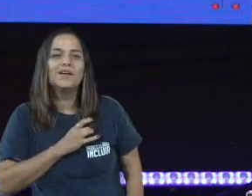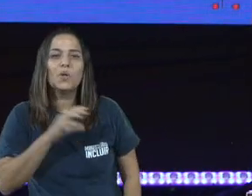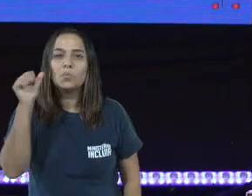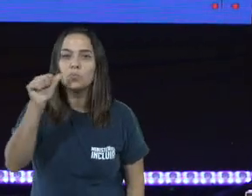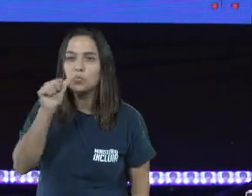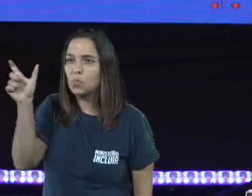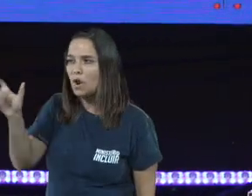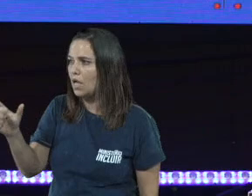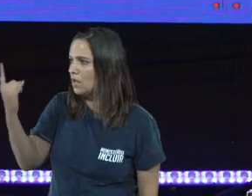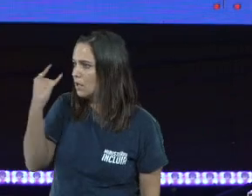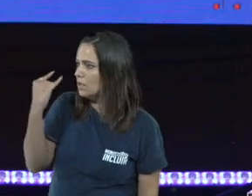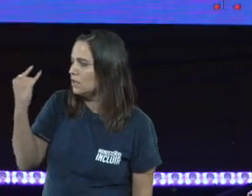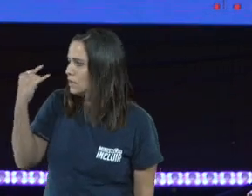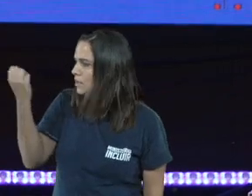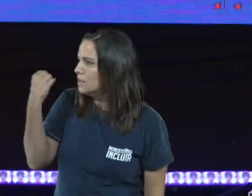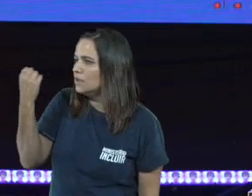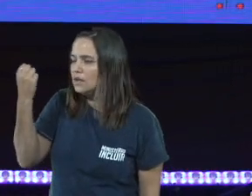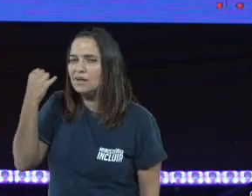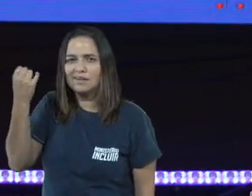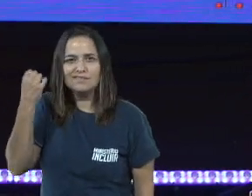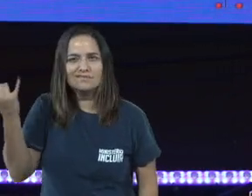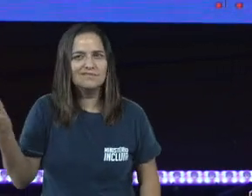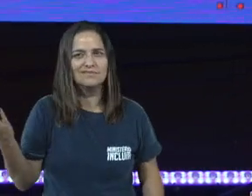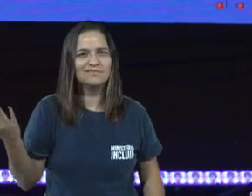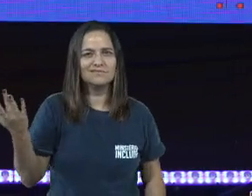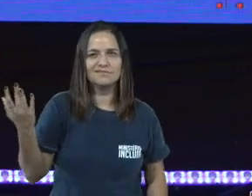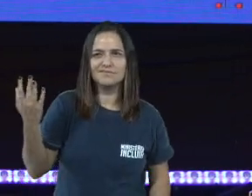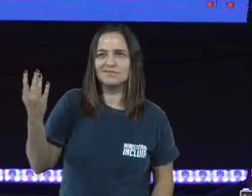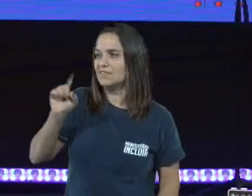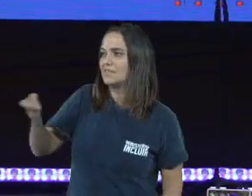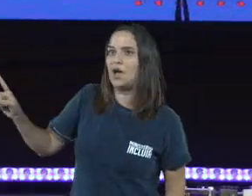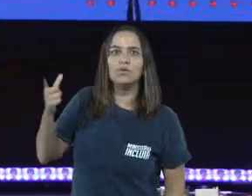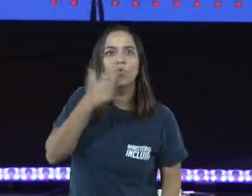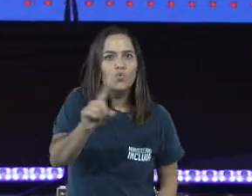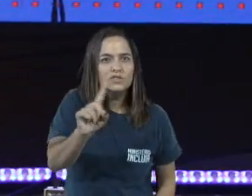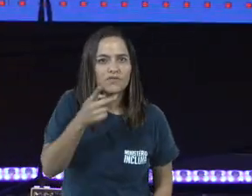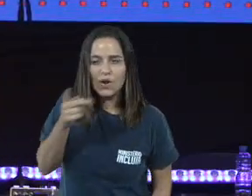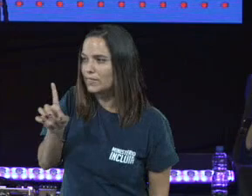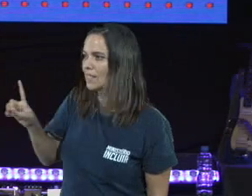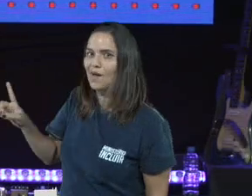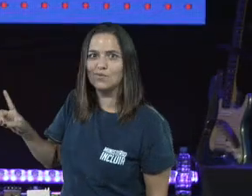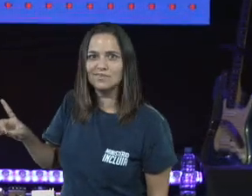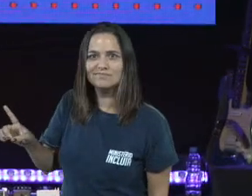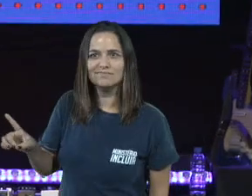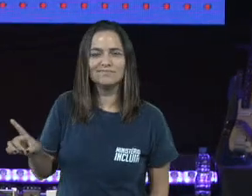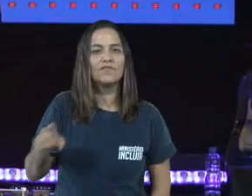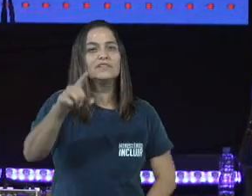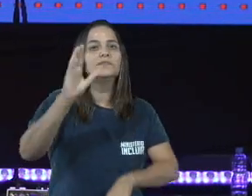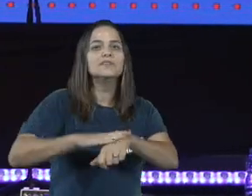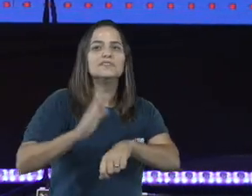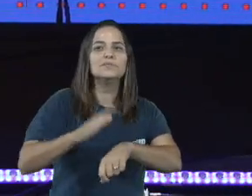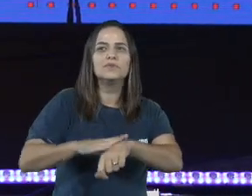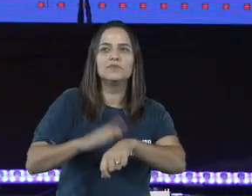conseguindo dizer não que que te amedronta hoje alguém descobrir a mentira que você contou você contou durante um tempão a mentira seu mentiroso você